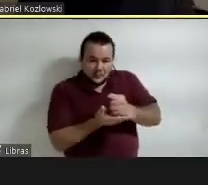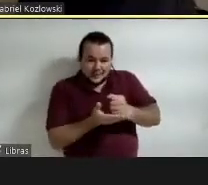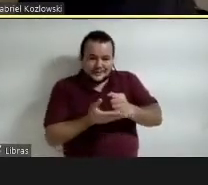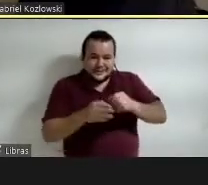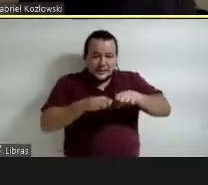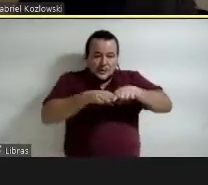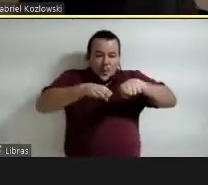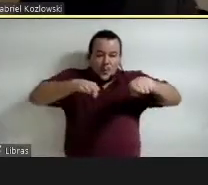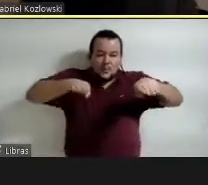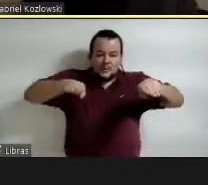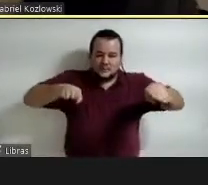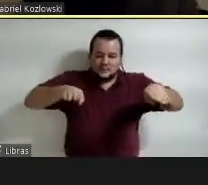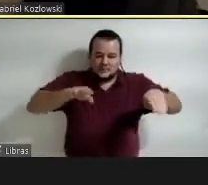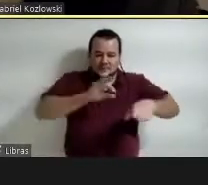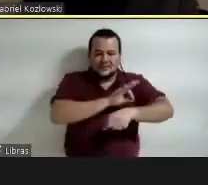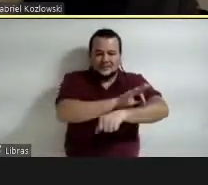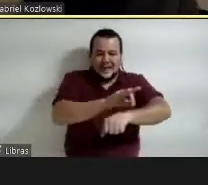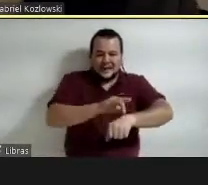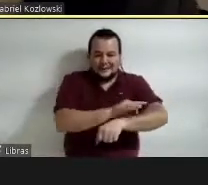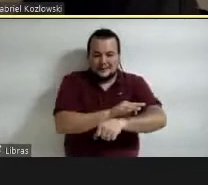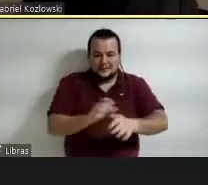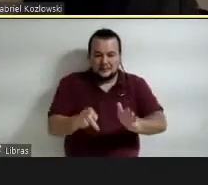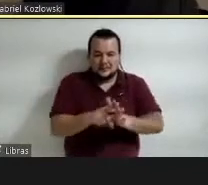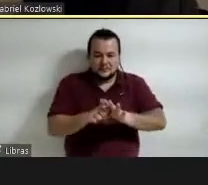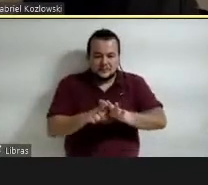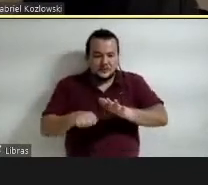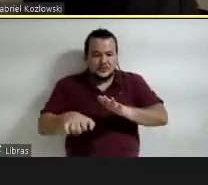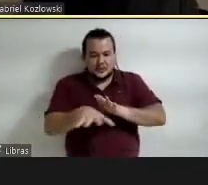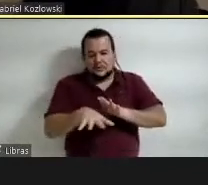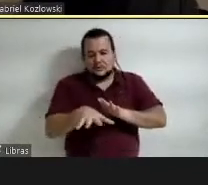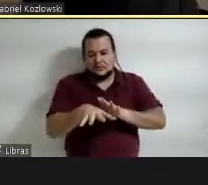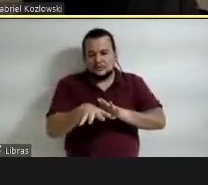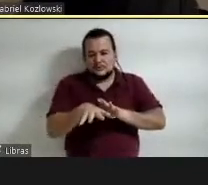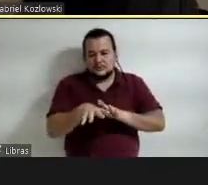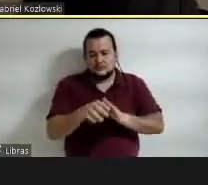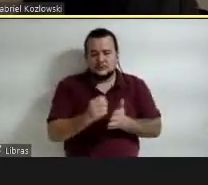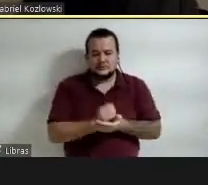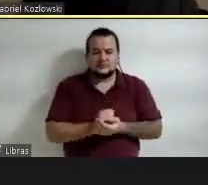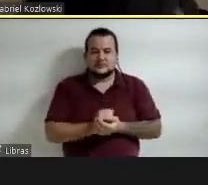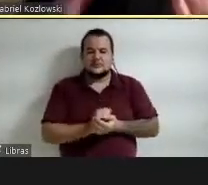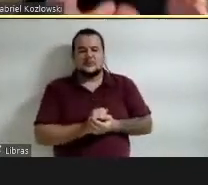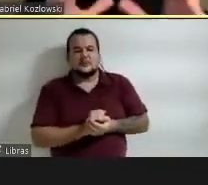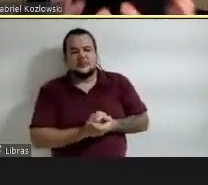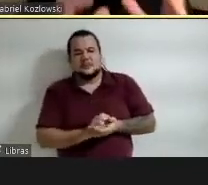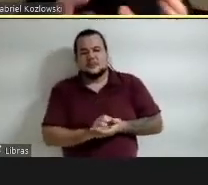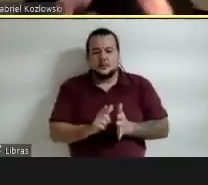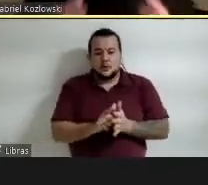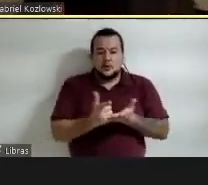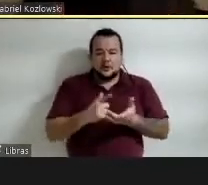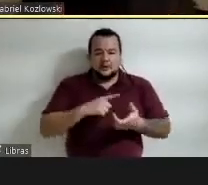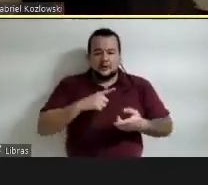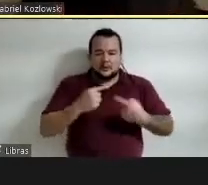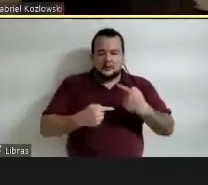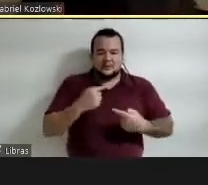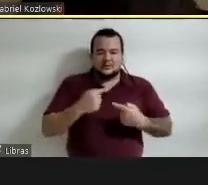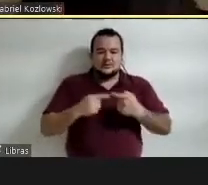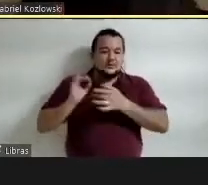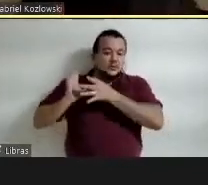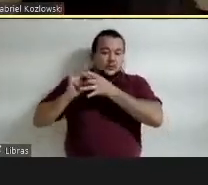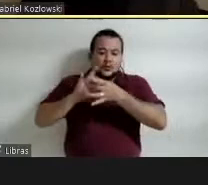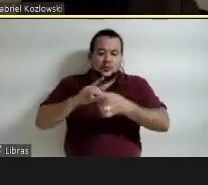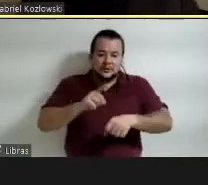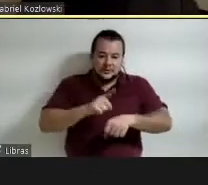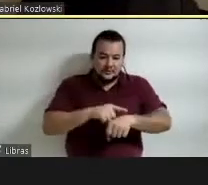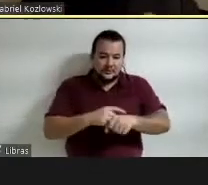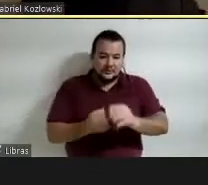arquitetônica. Em relação ao início da cronologia discutida no livro, ou o contexto temporal que inaugura os